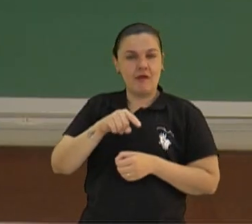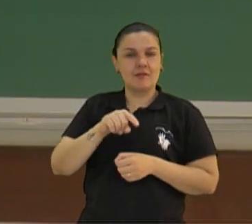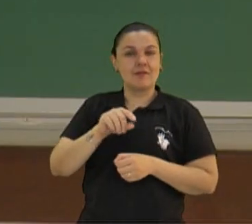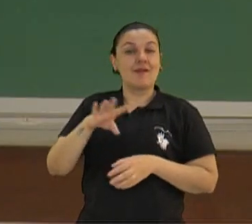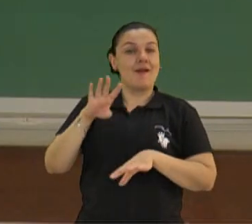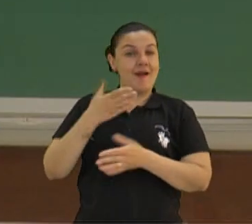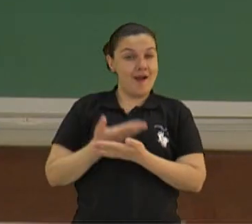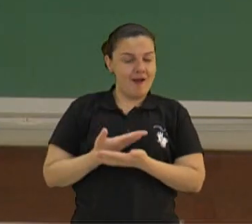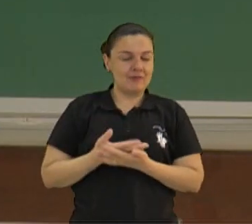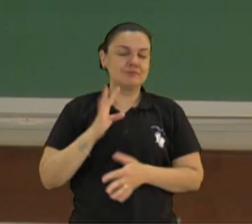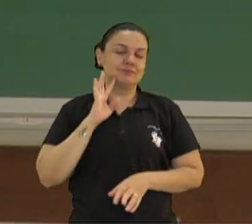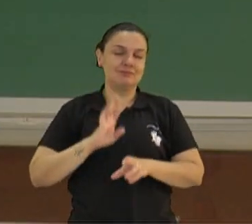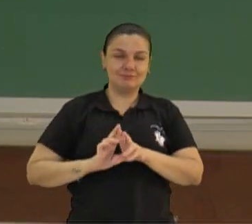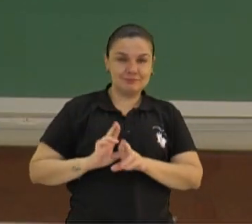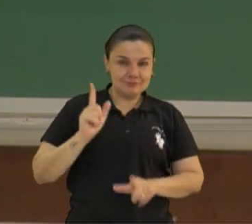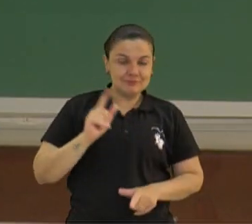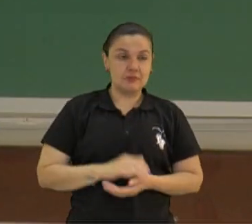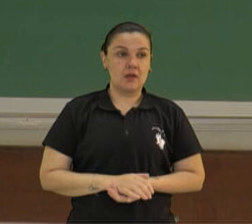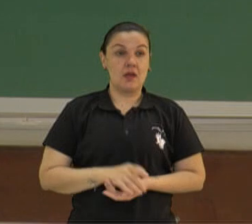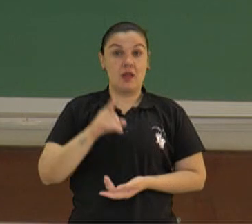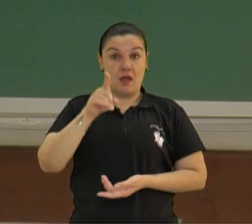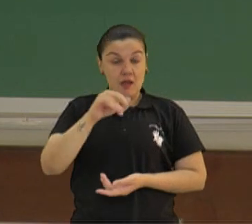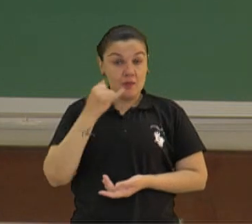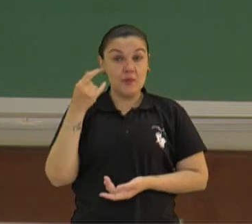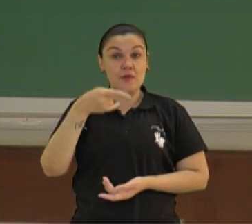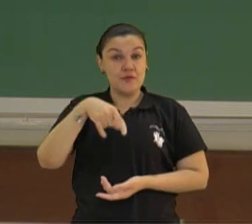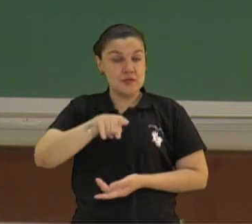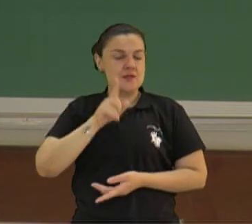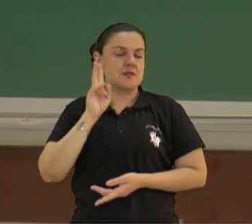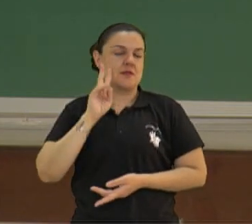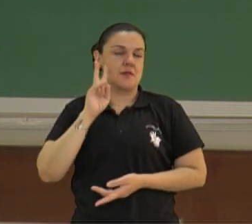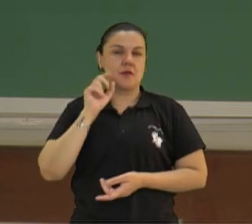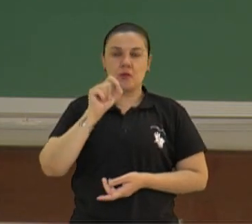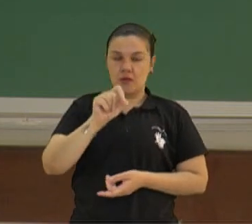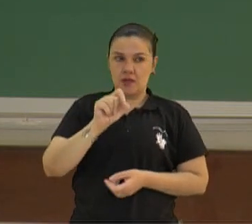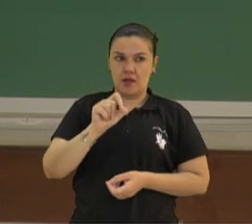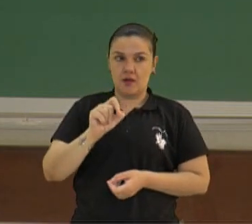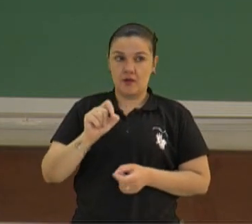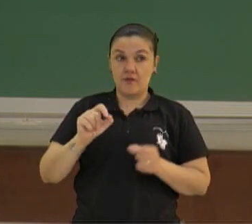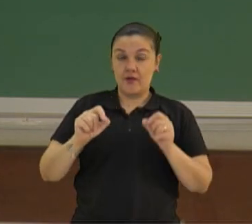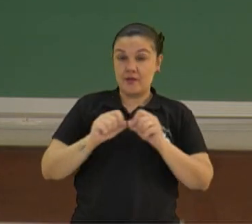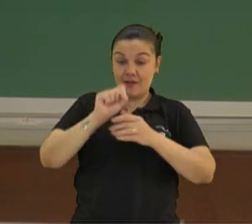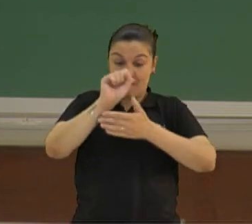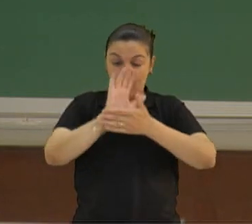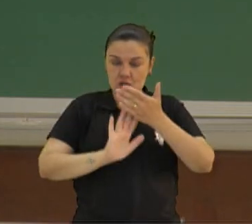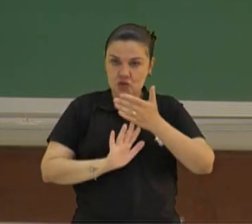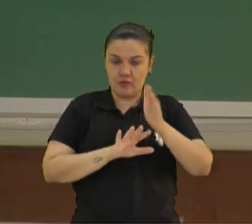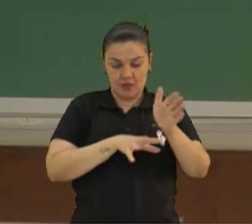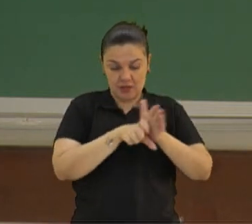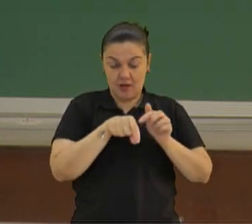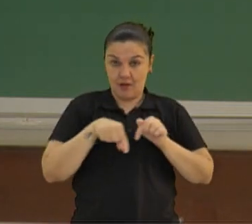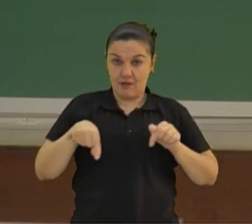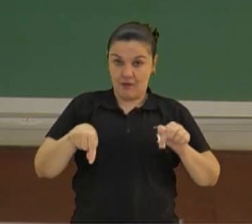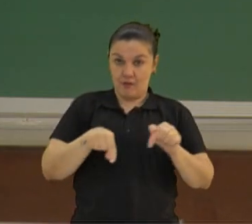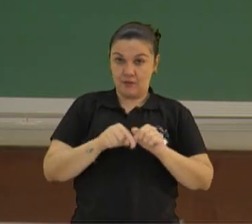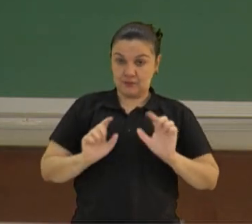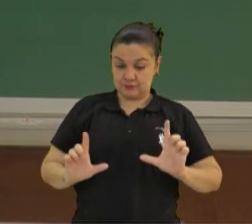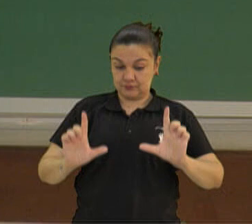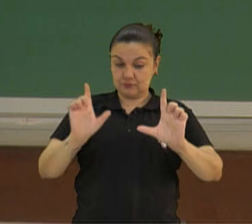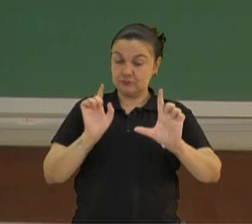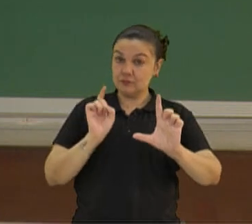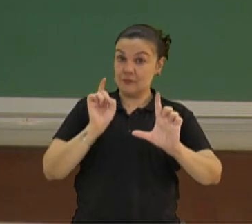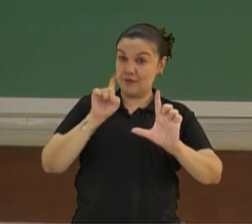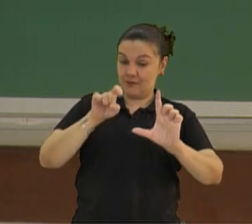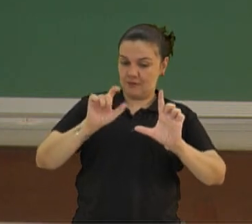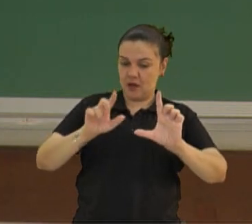que você vai gostar muito. Vale lembrar que com essa aula você vai gerar uma atividade onde você deve acessar o